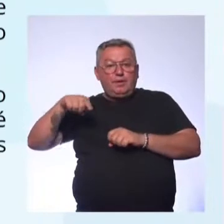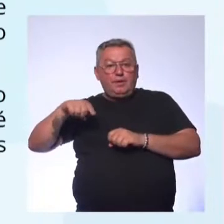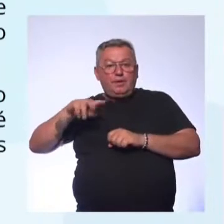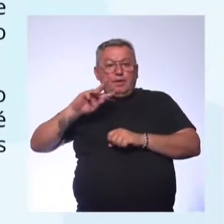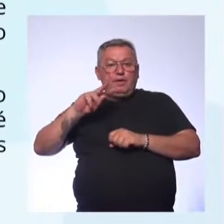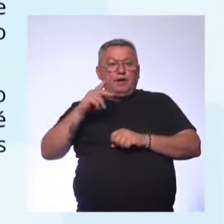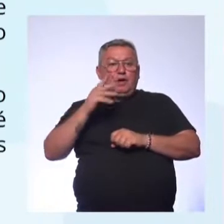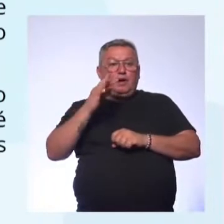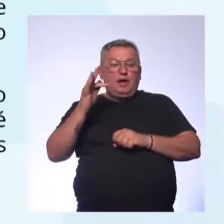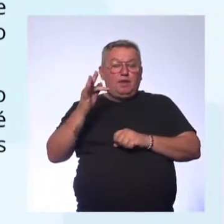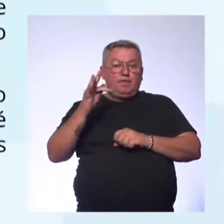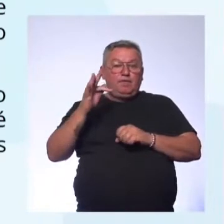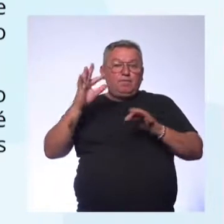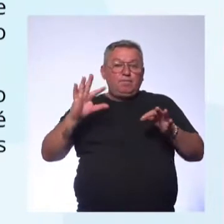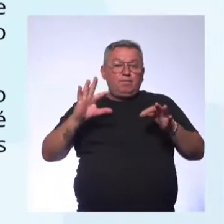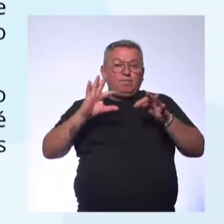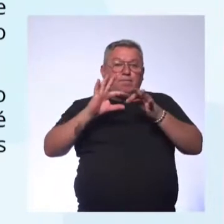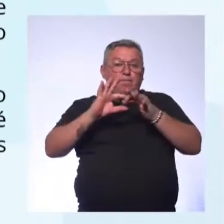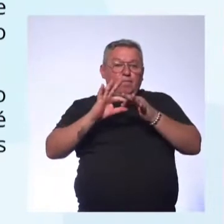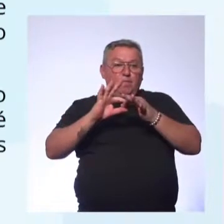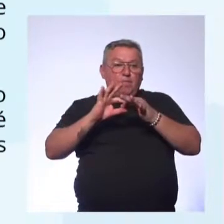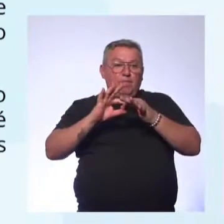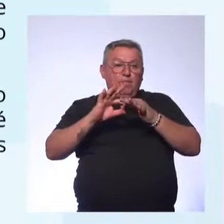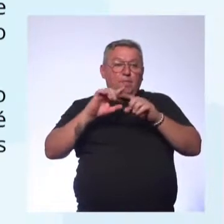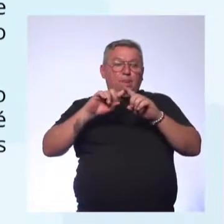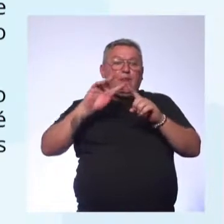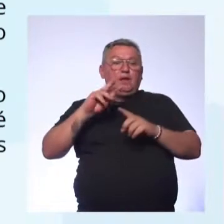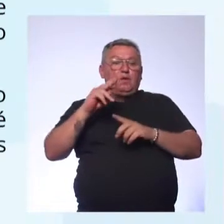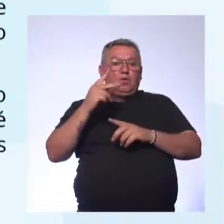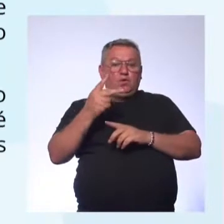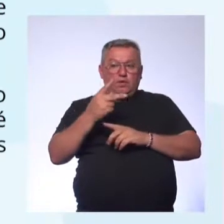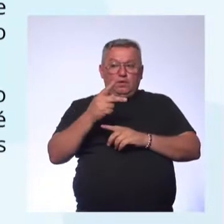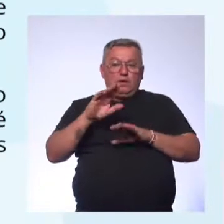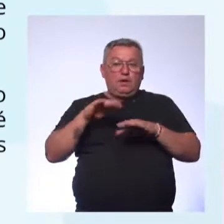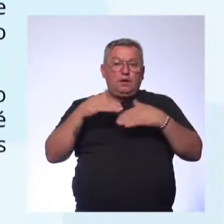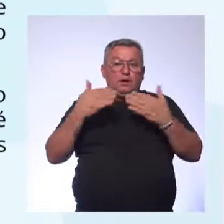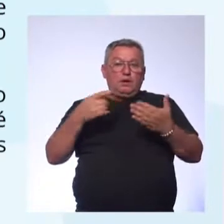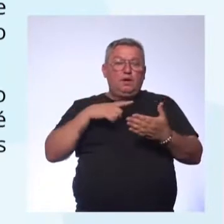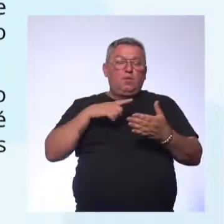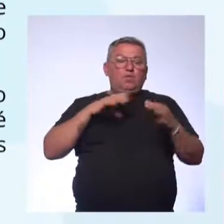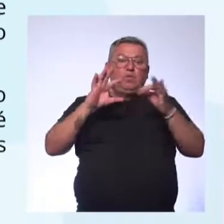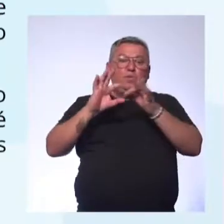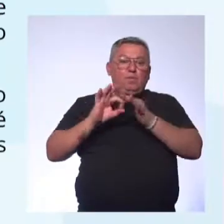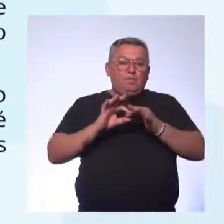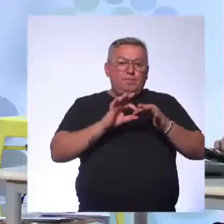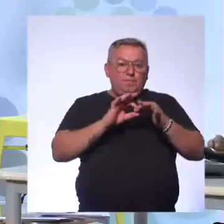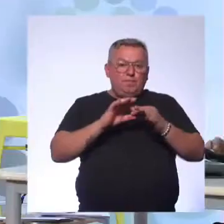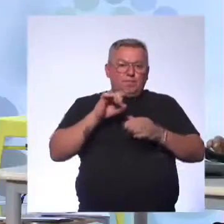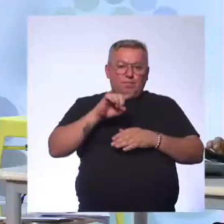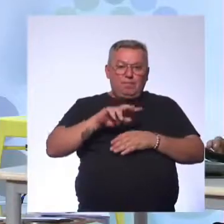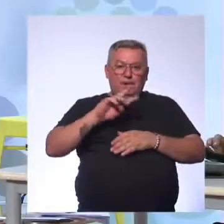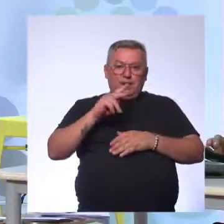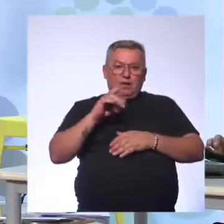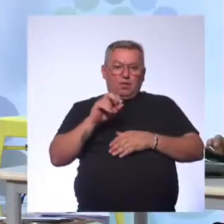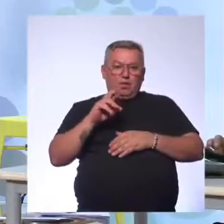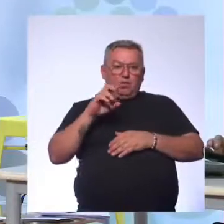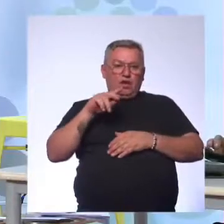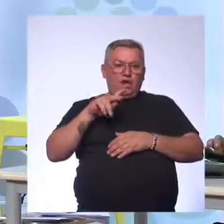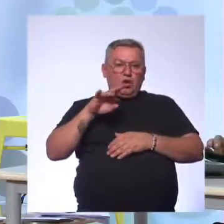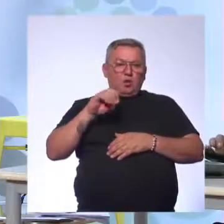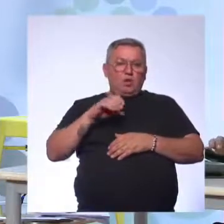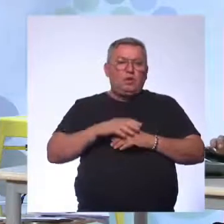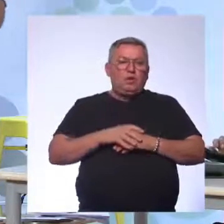HF Unidas por meio de ligações de hidrogênio então aqui as ligações de hidrogênio